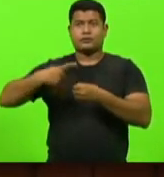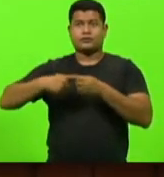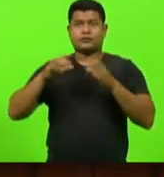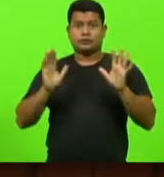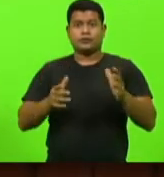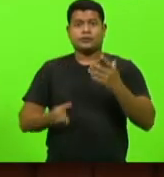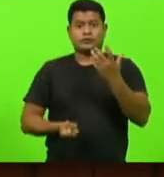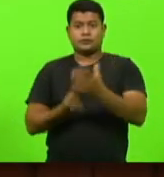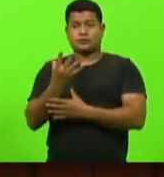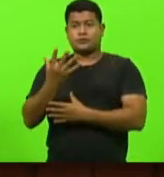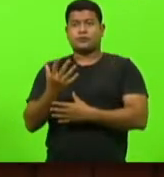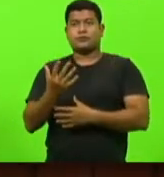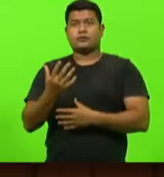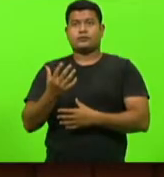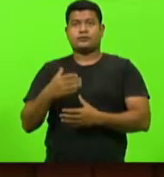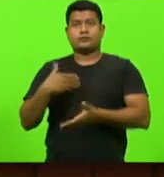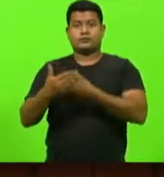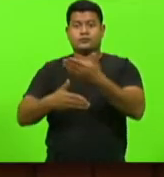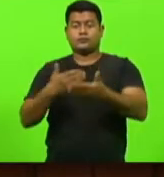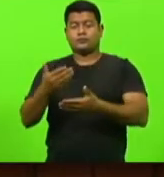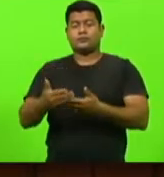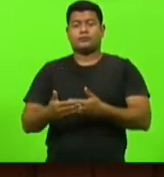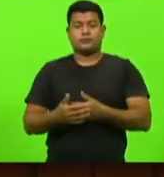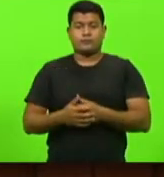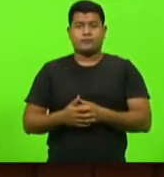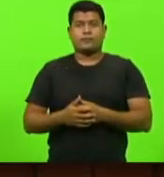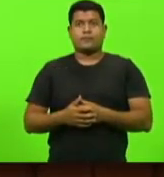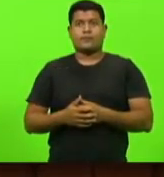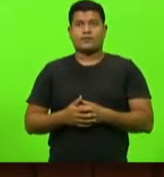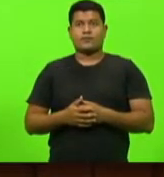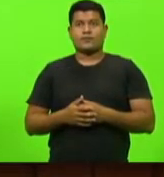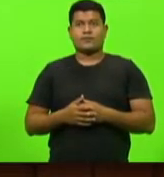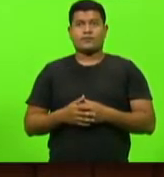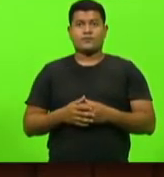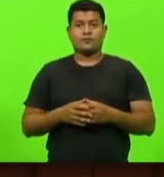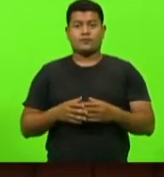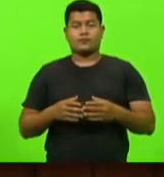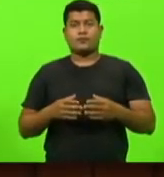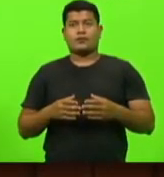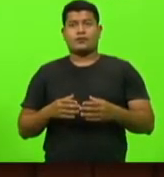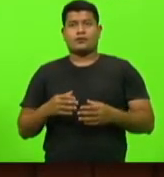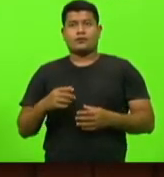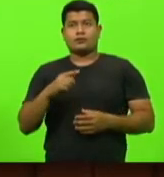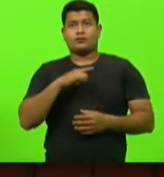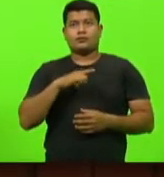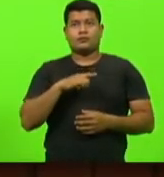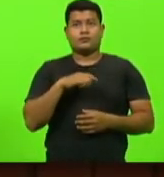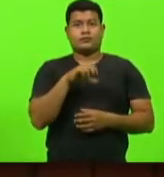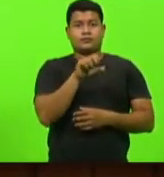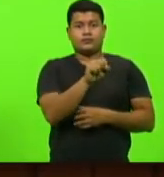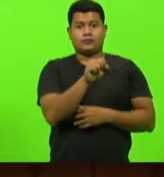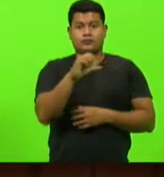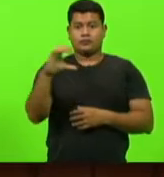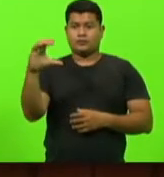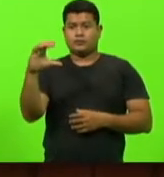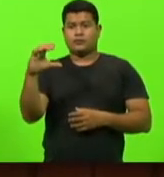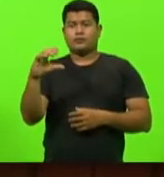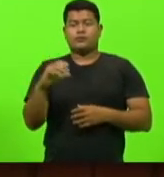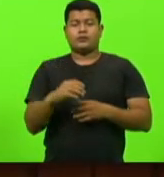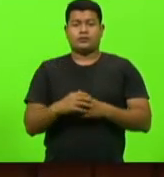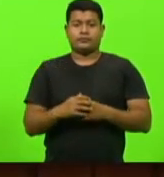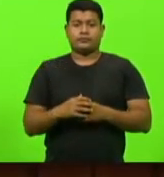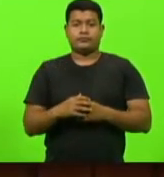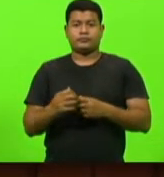e, na sequência, por este caminho, foi traçada uma SCC. Então,